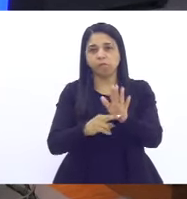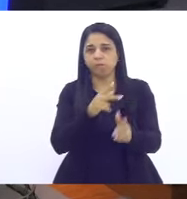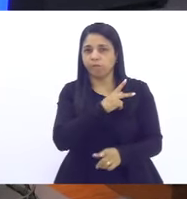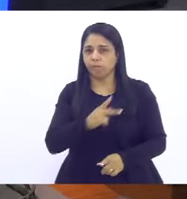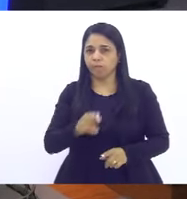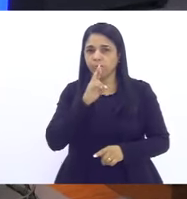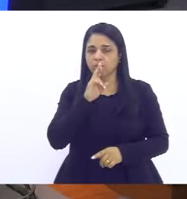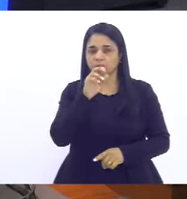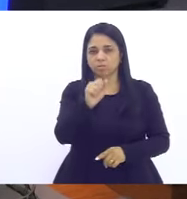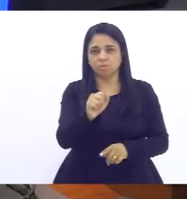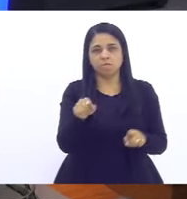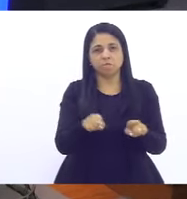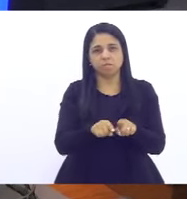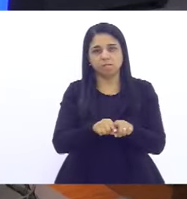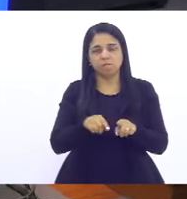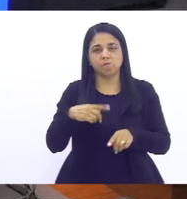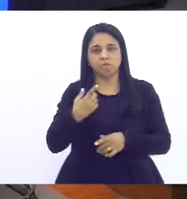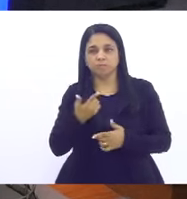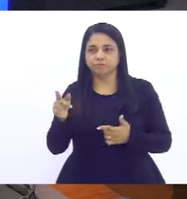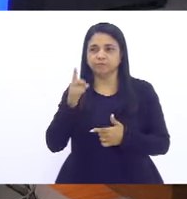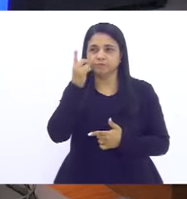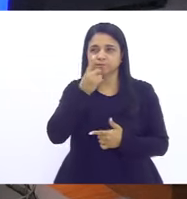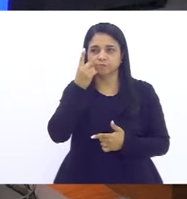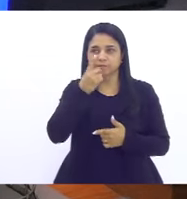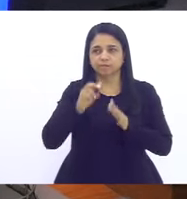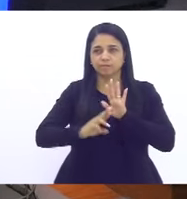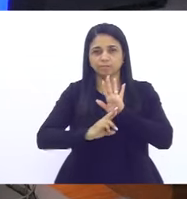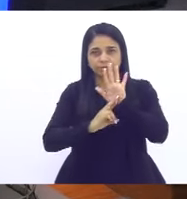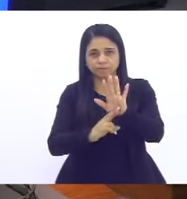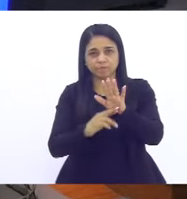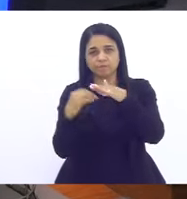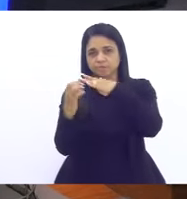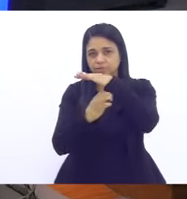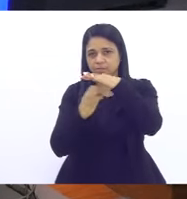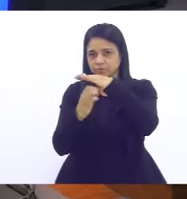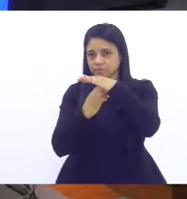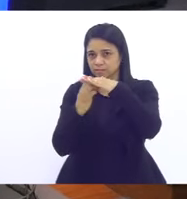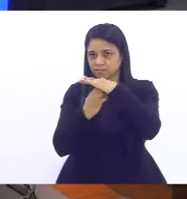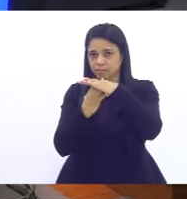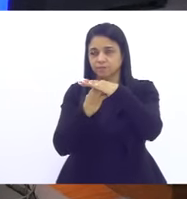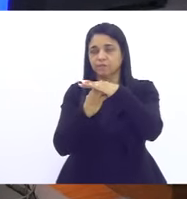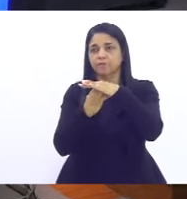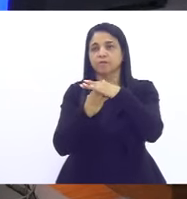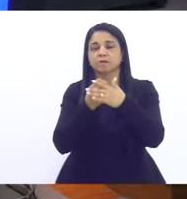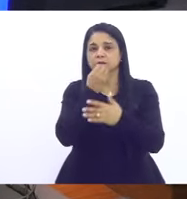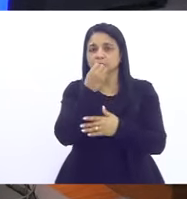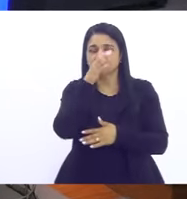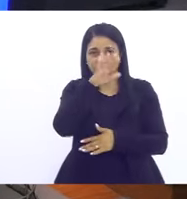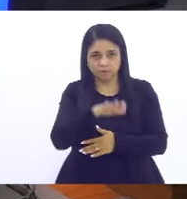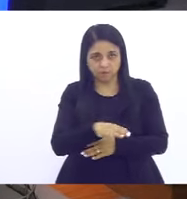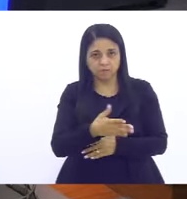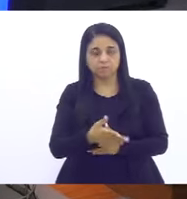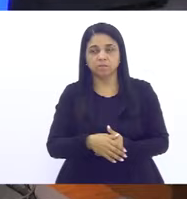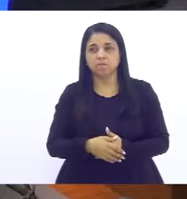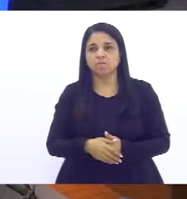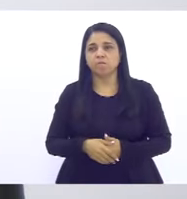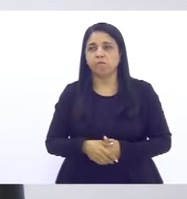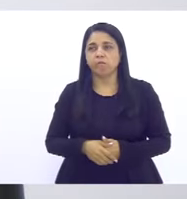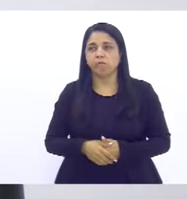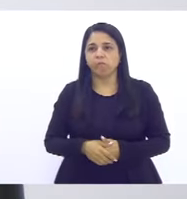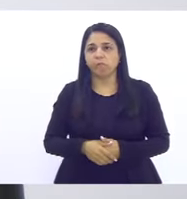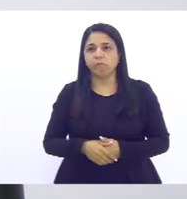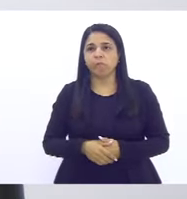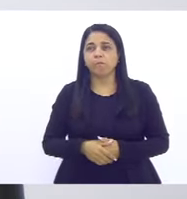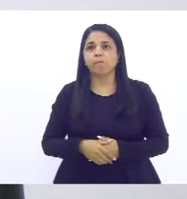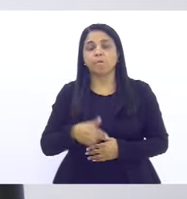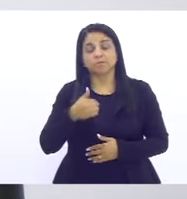saúdo os demais colegas aqui presentes, representantes também das empresas. Boa tarde para todas as pessoas.